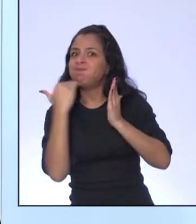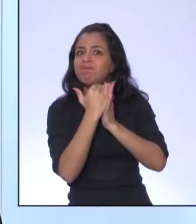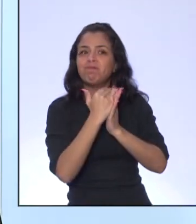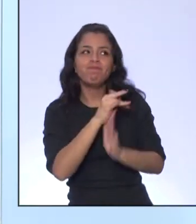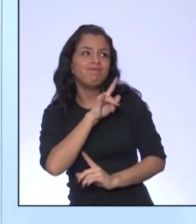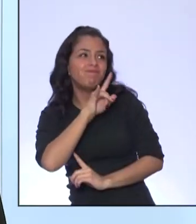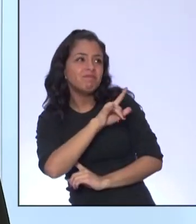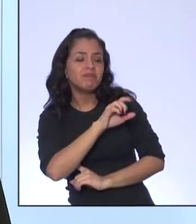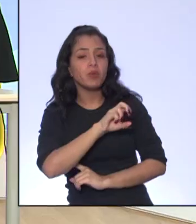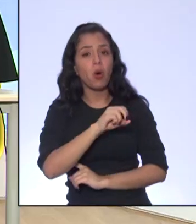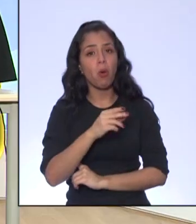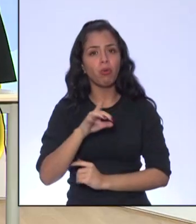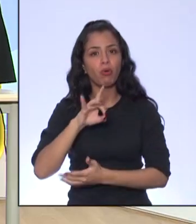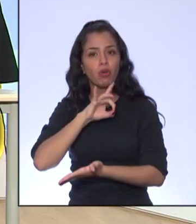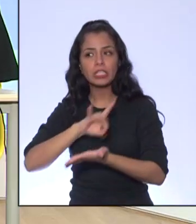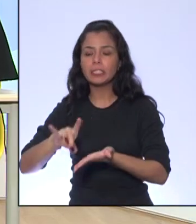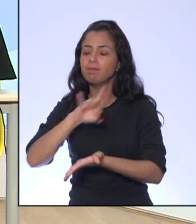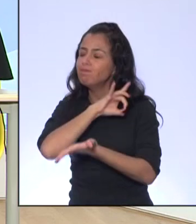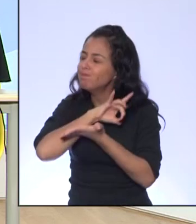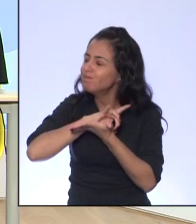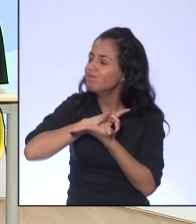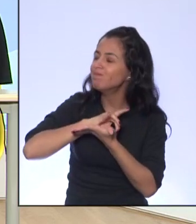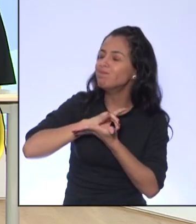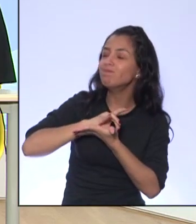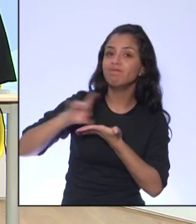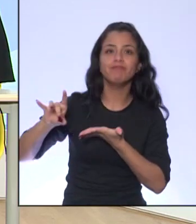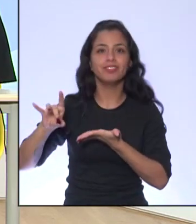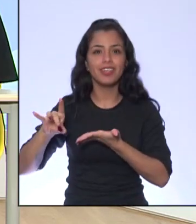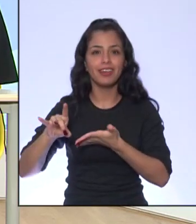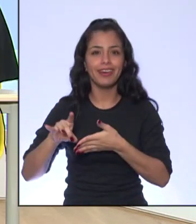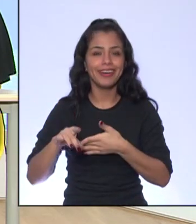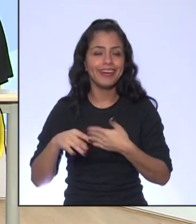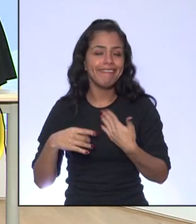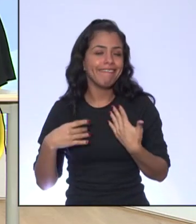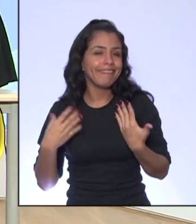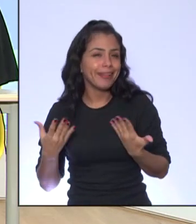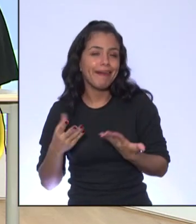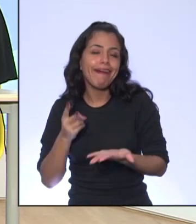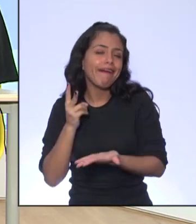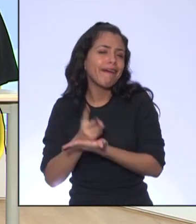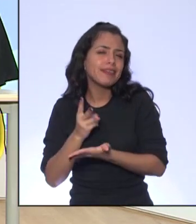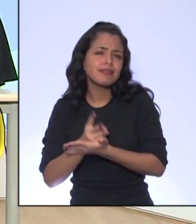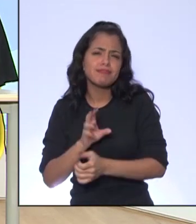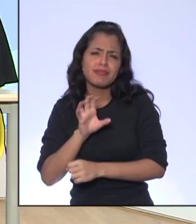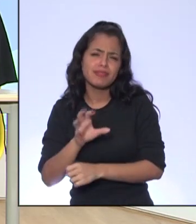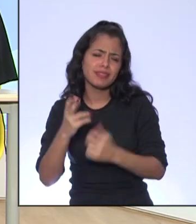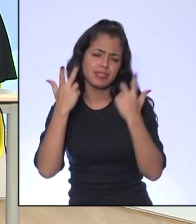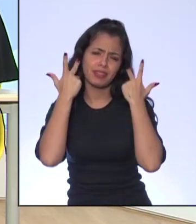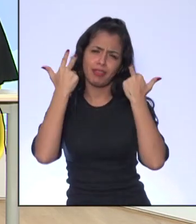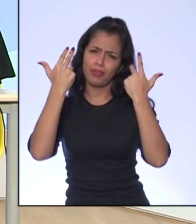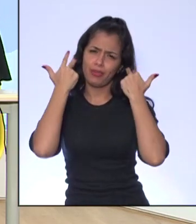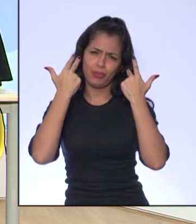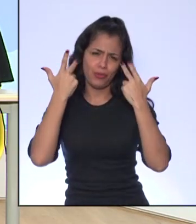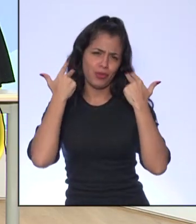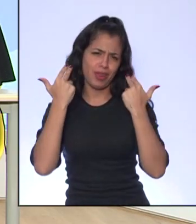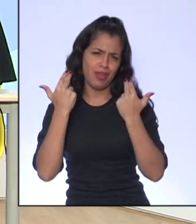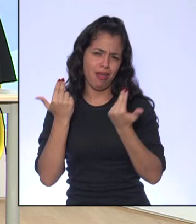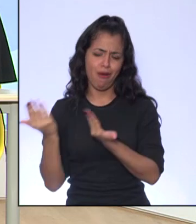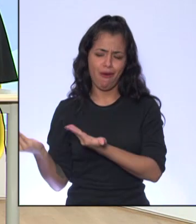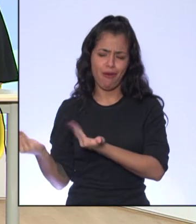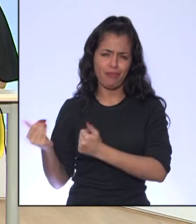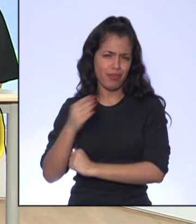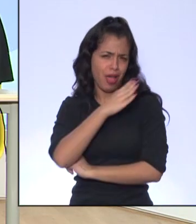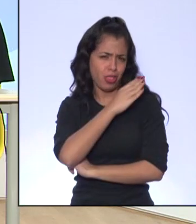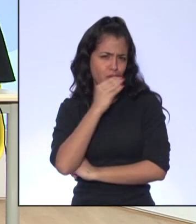gente odeia, não quer nem ver na frente. É sempre assim, é normal, os adolescentes são